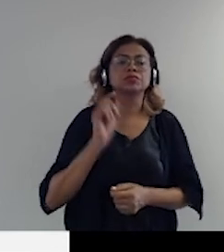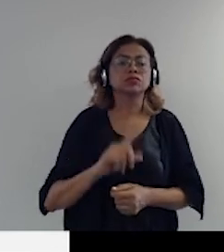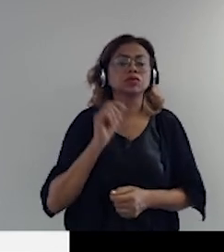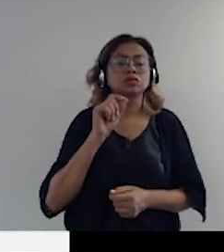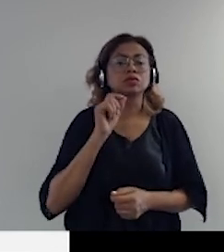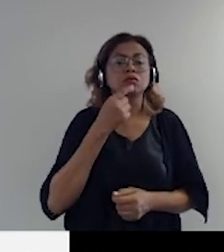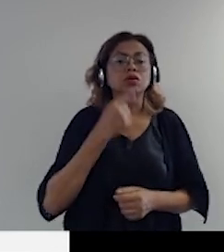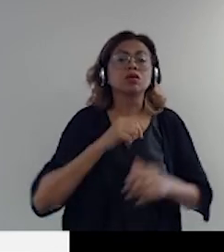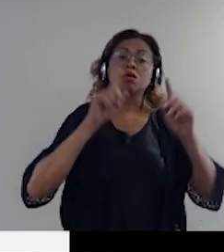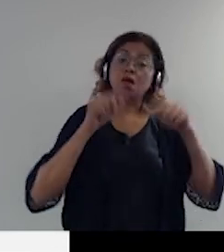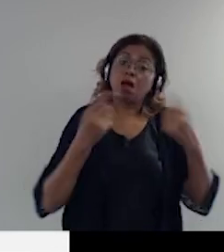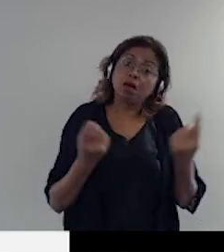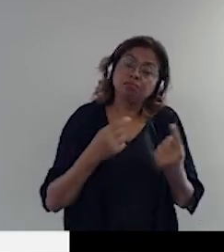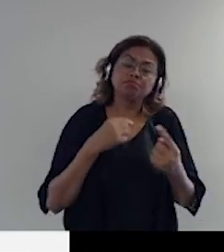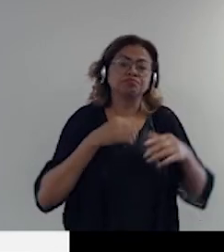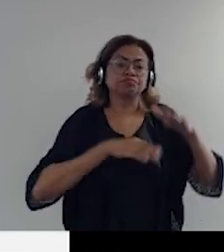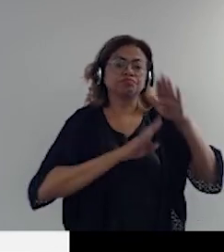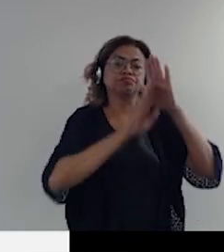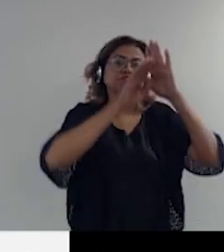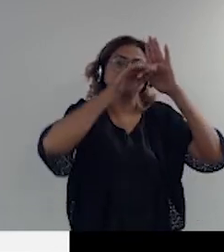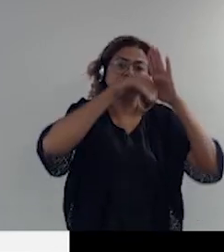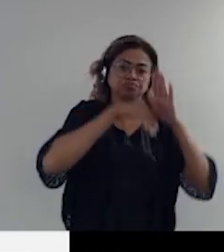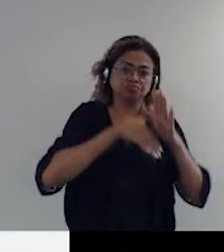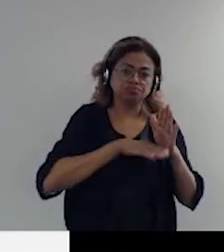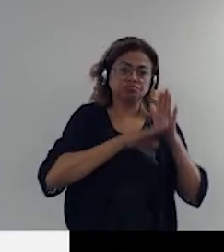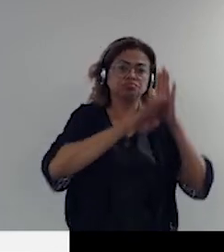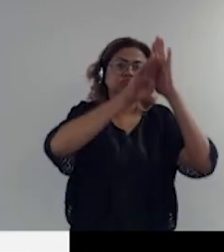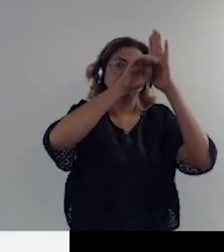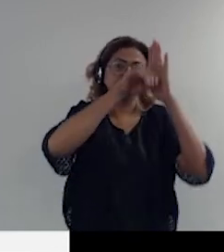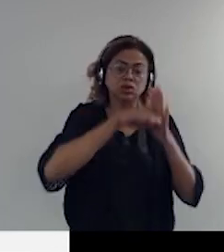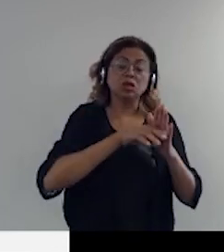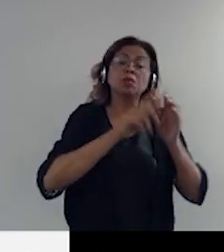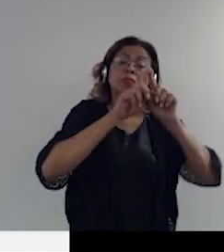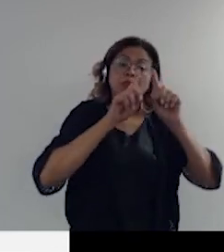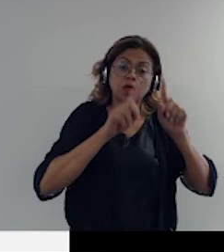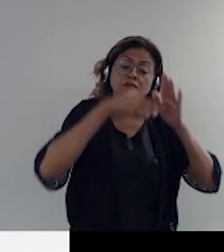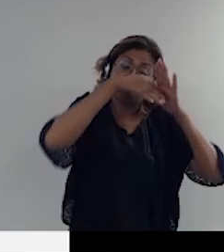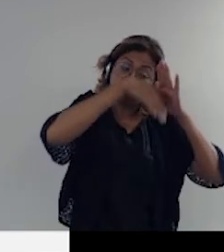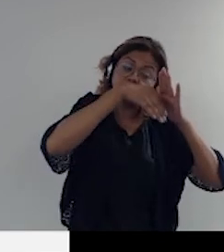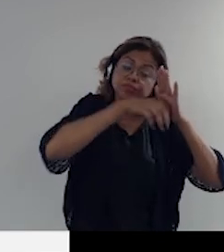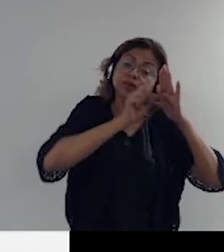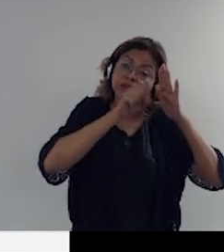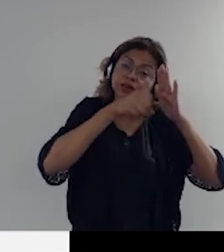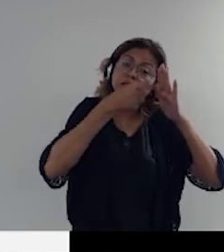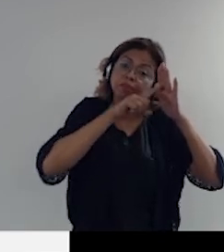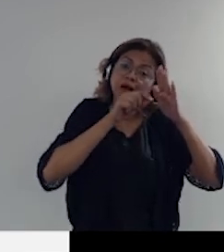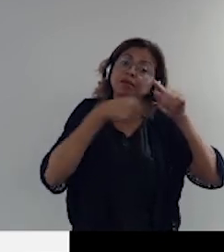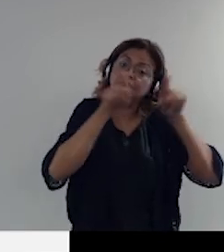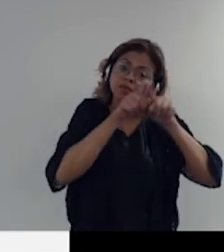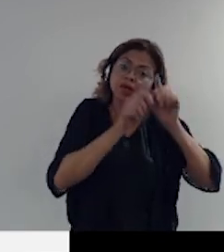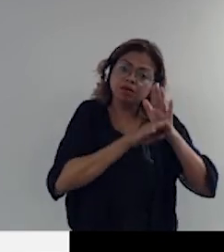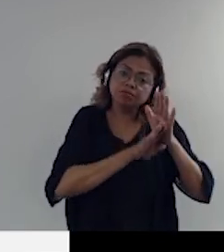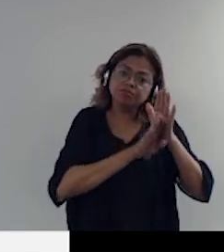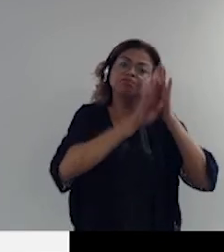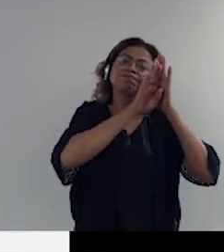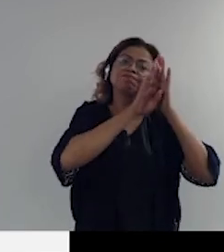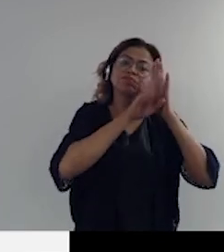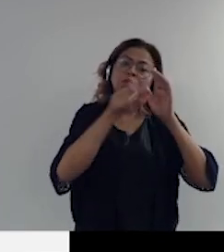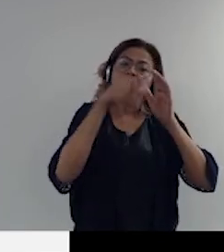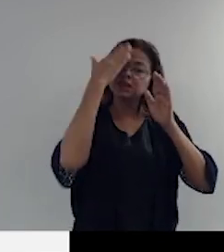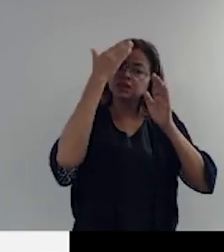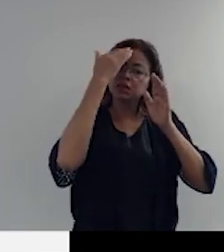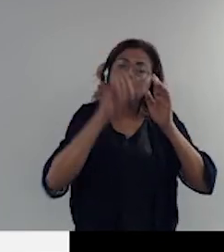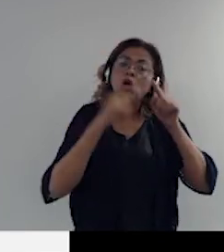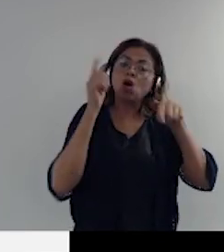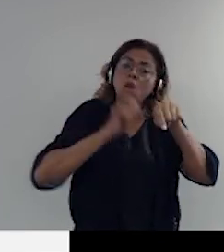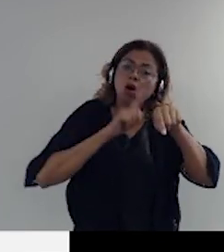é cíclico, ele vai cair, mas em alguma hora ele vai se recuperar e você precisa saber os momentos certos de